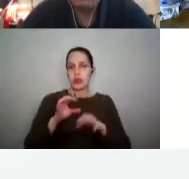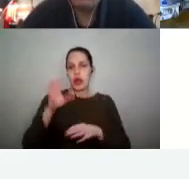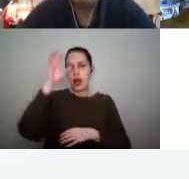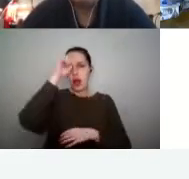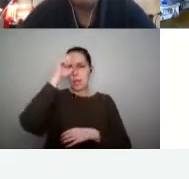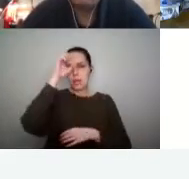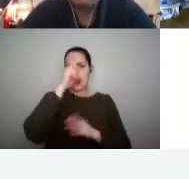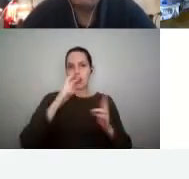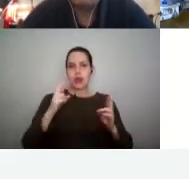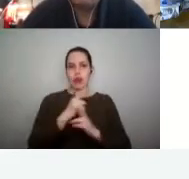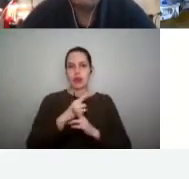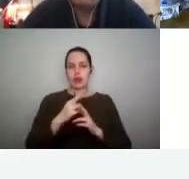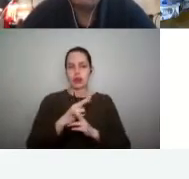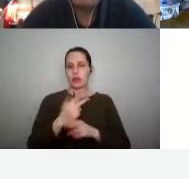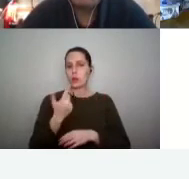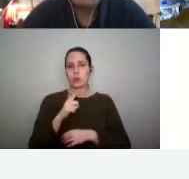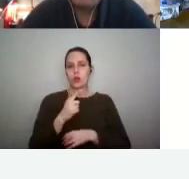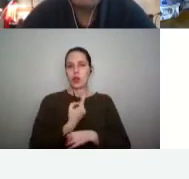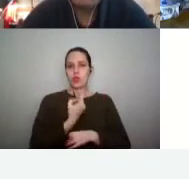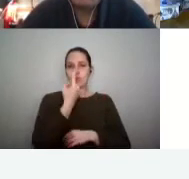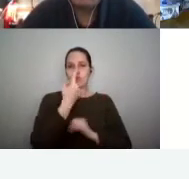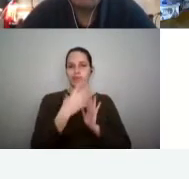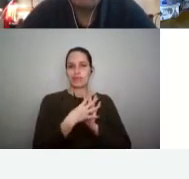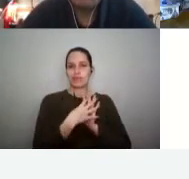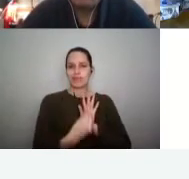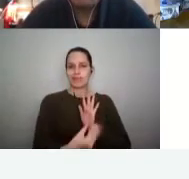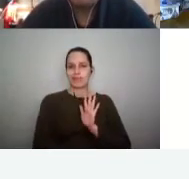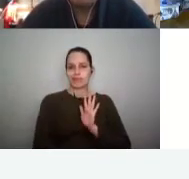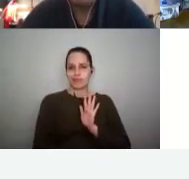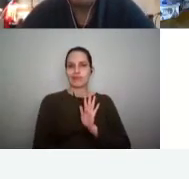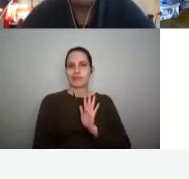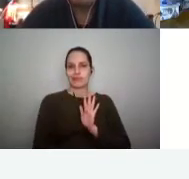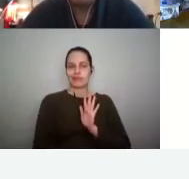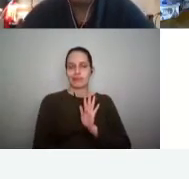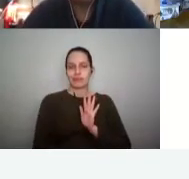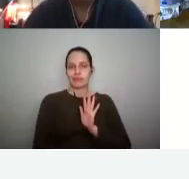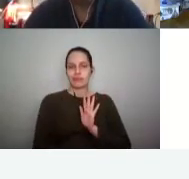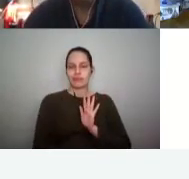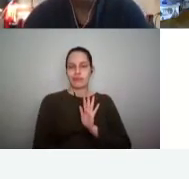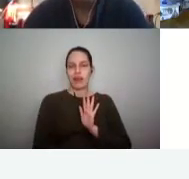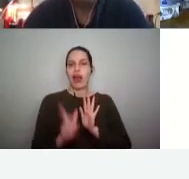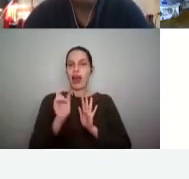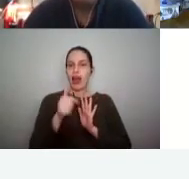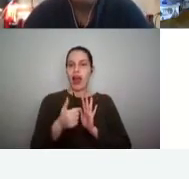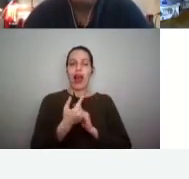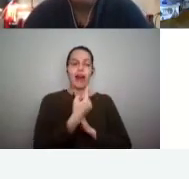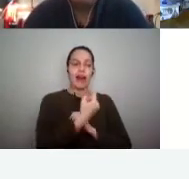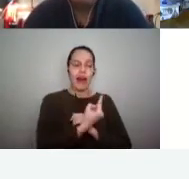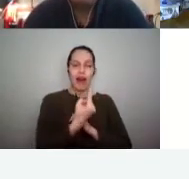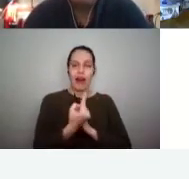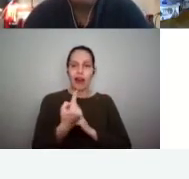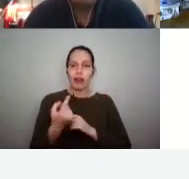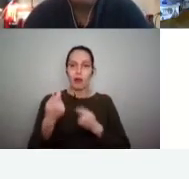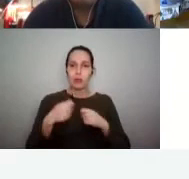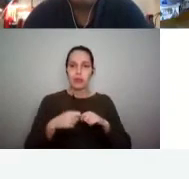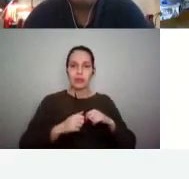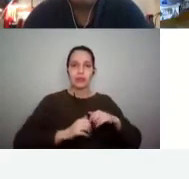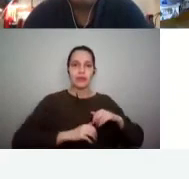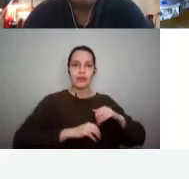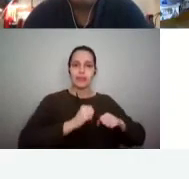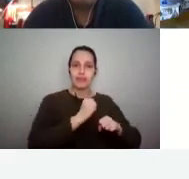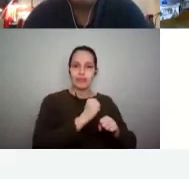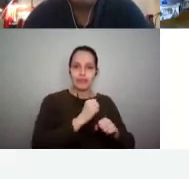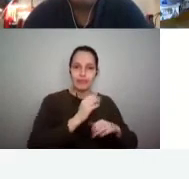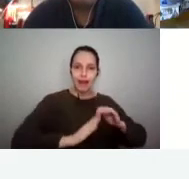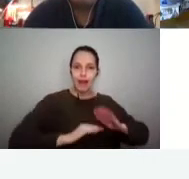processo de artesanal, né? Claro que há regularidades, né? Há conceitos